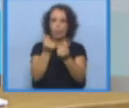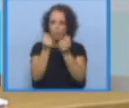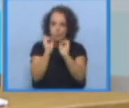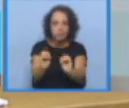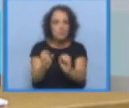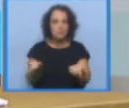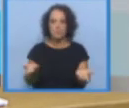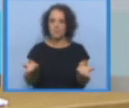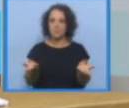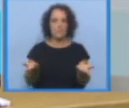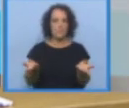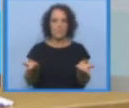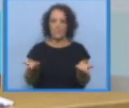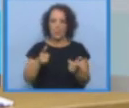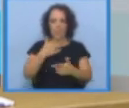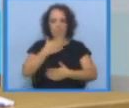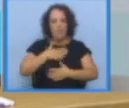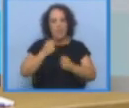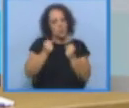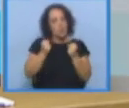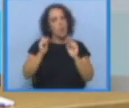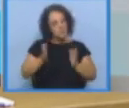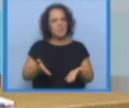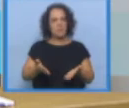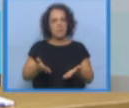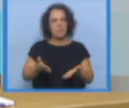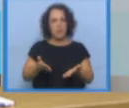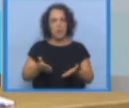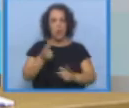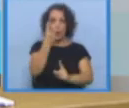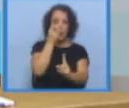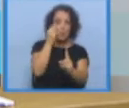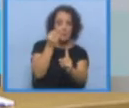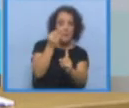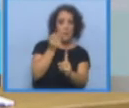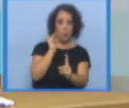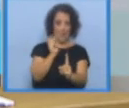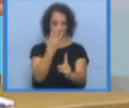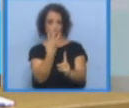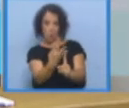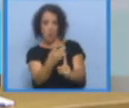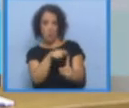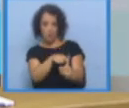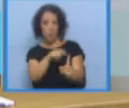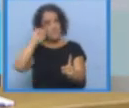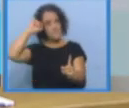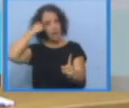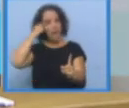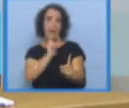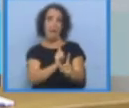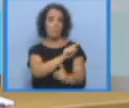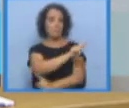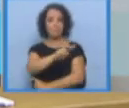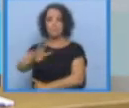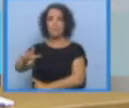são coisas que nos devem chocar muito, porque 4 anos na vida de um menino é toda a sua escolaridade,